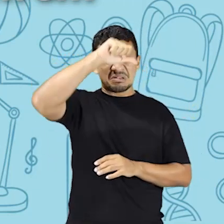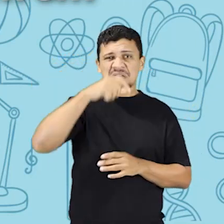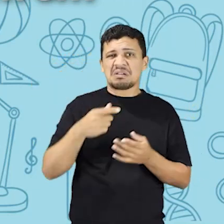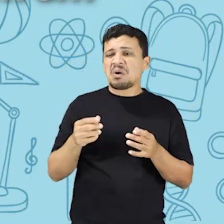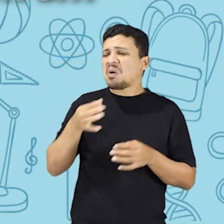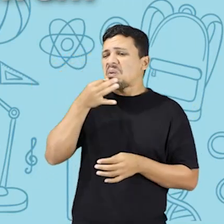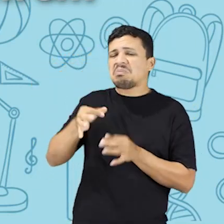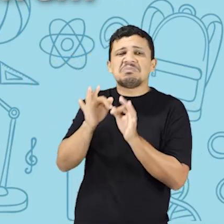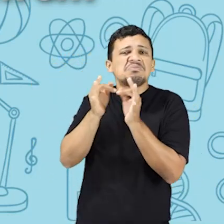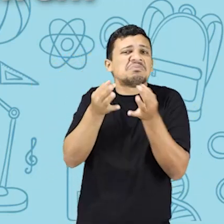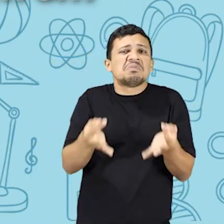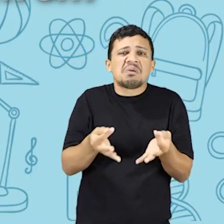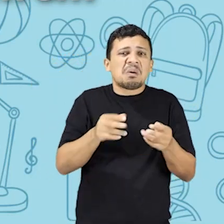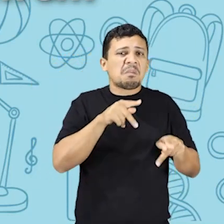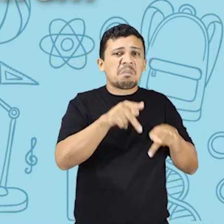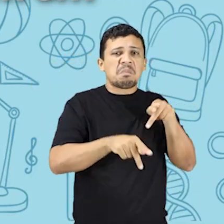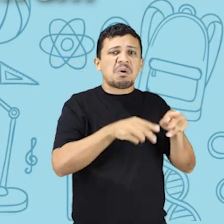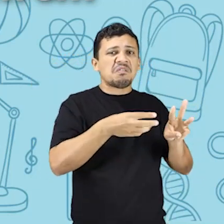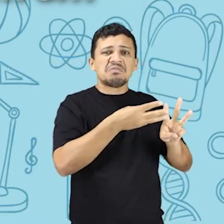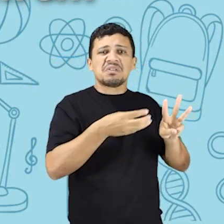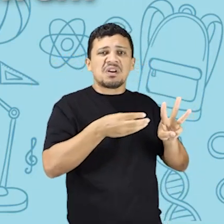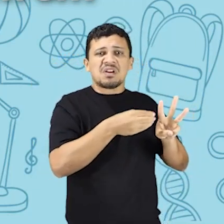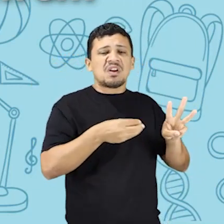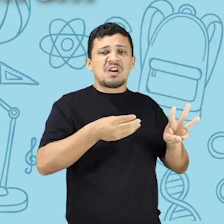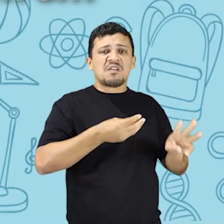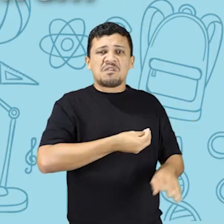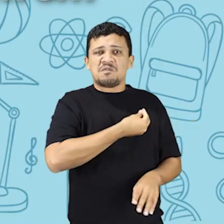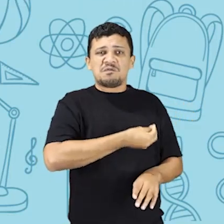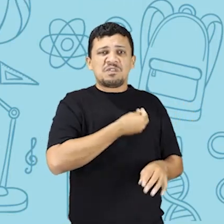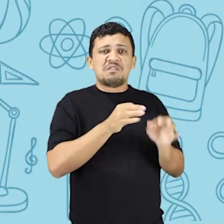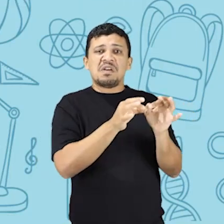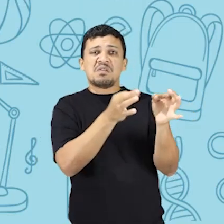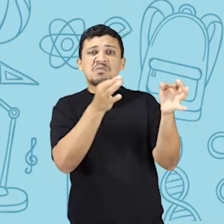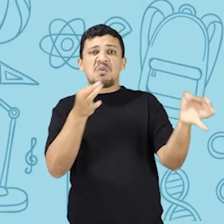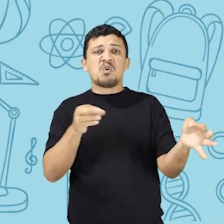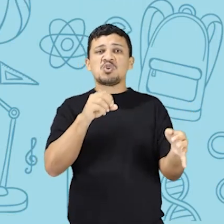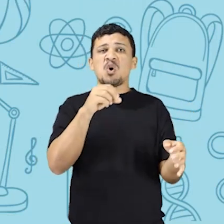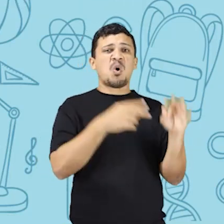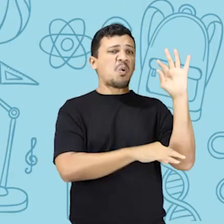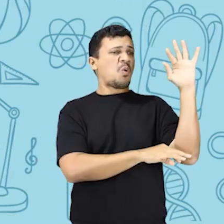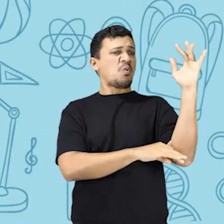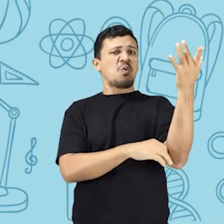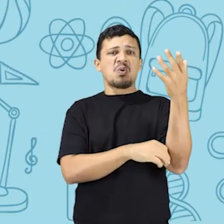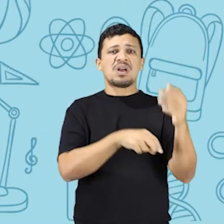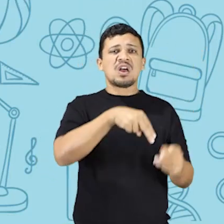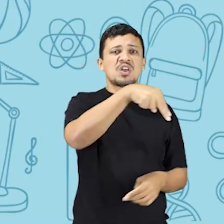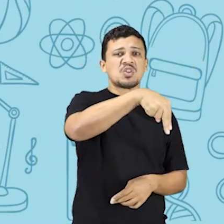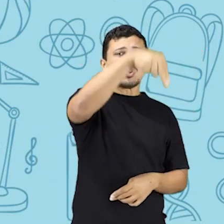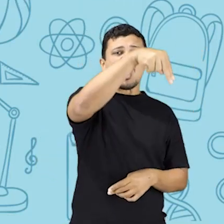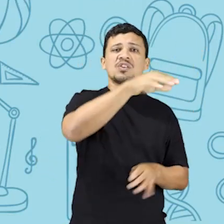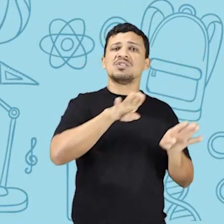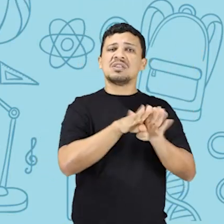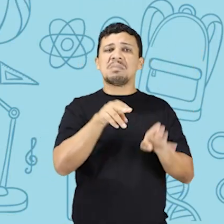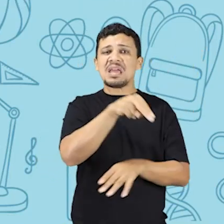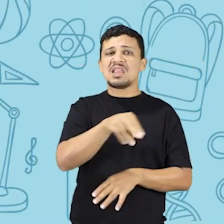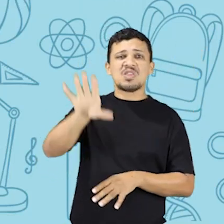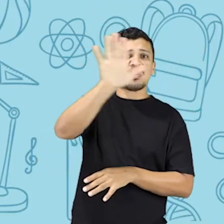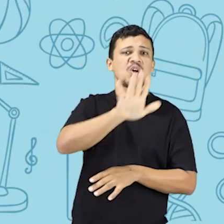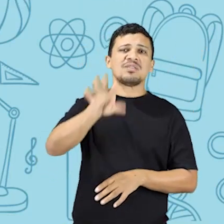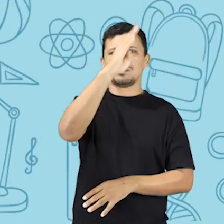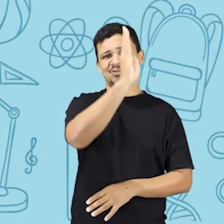de que os povos indígenas apenas vivem em regiões distantes ou em florestas nas regiões norte e nordeste do